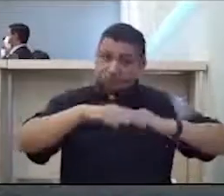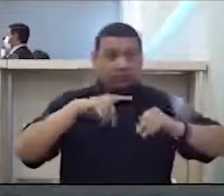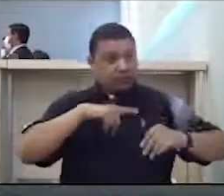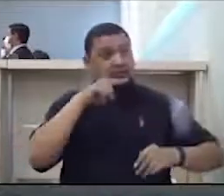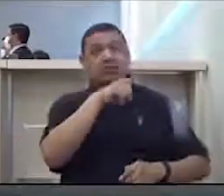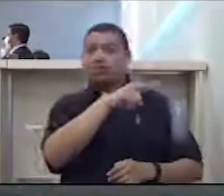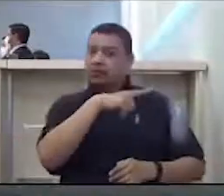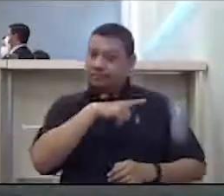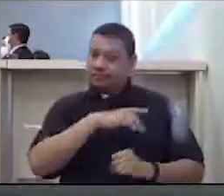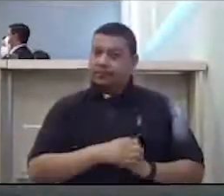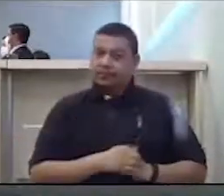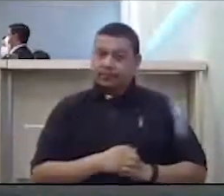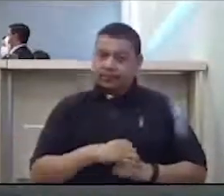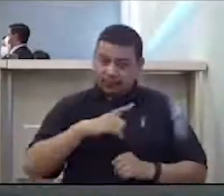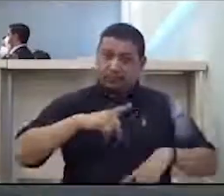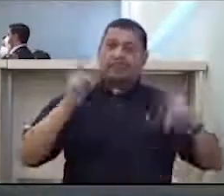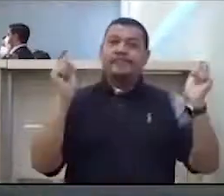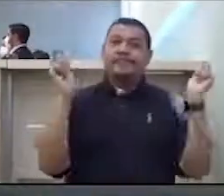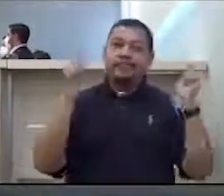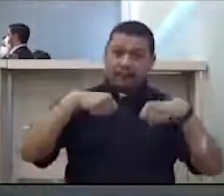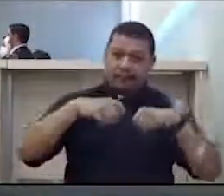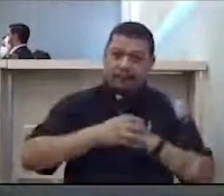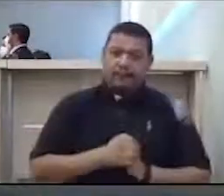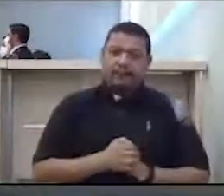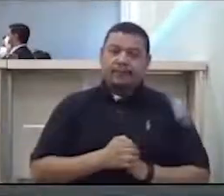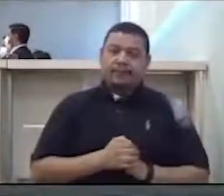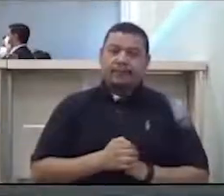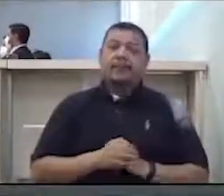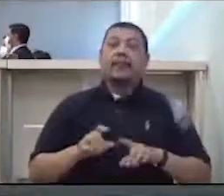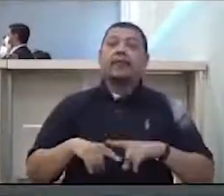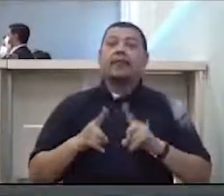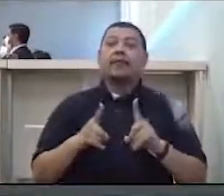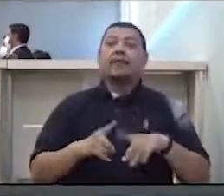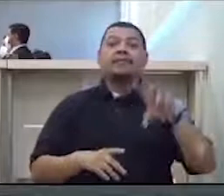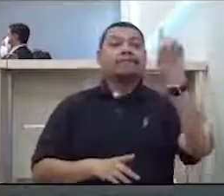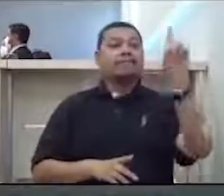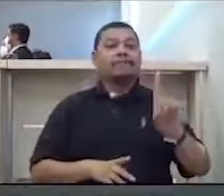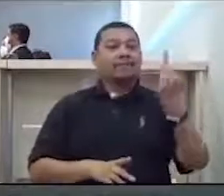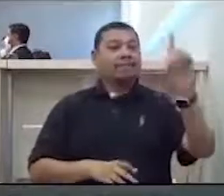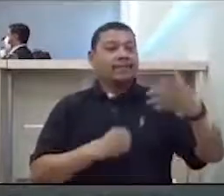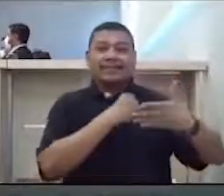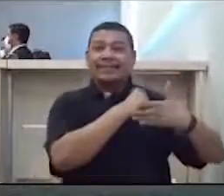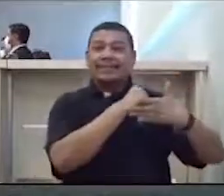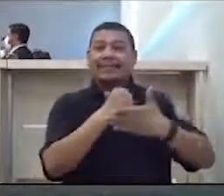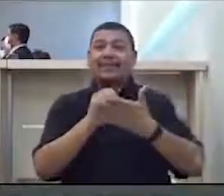dentro, capacitada, mas a direção não ajuda.